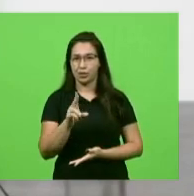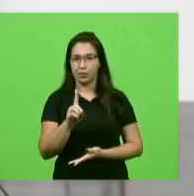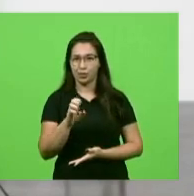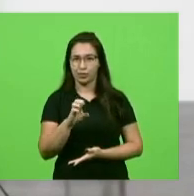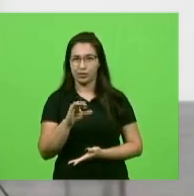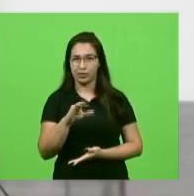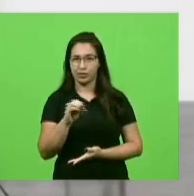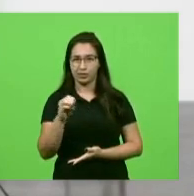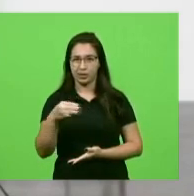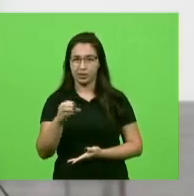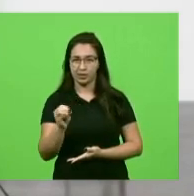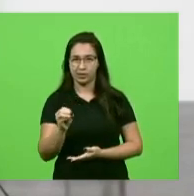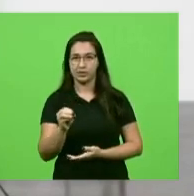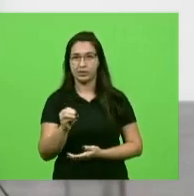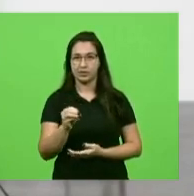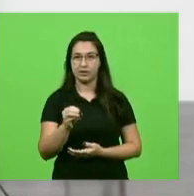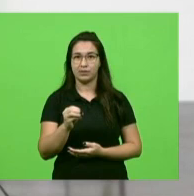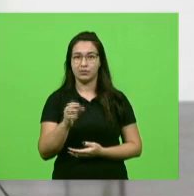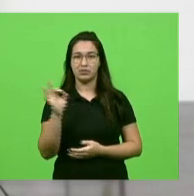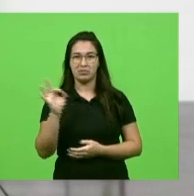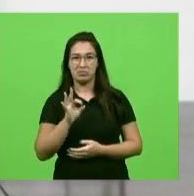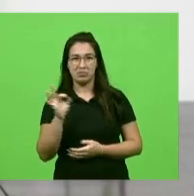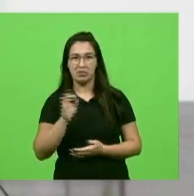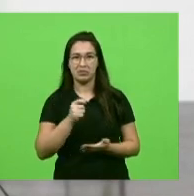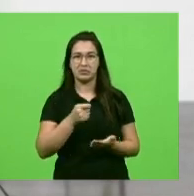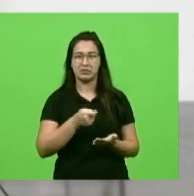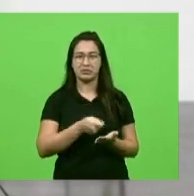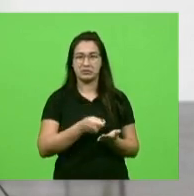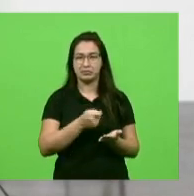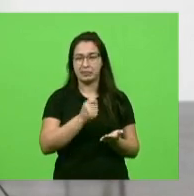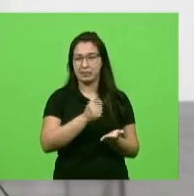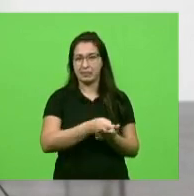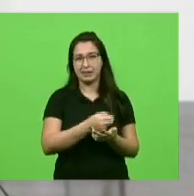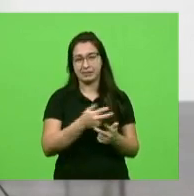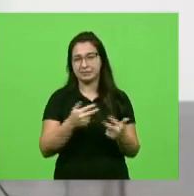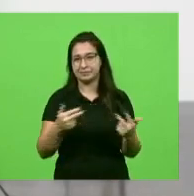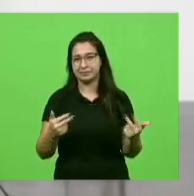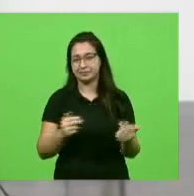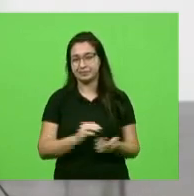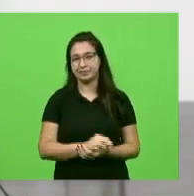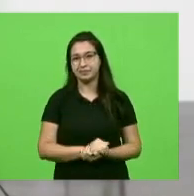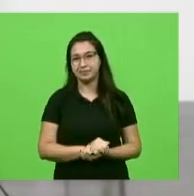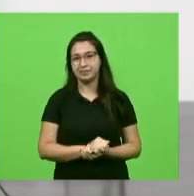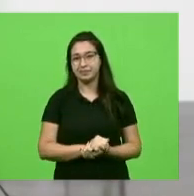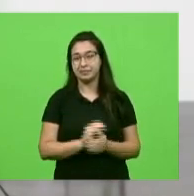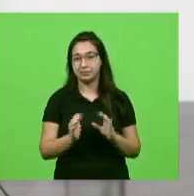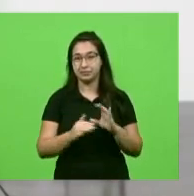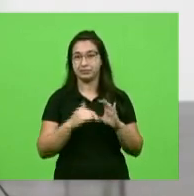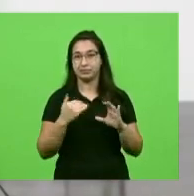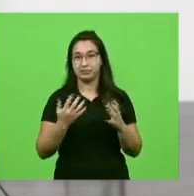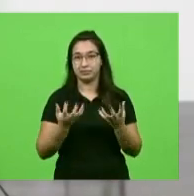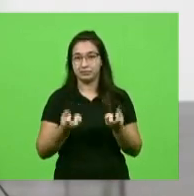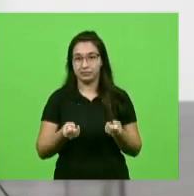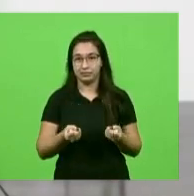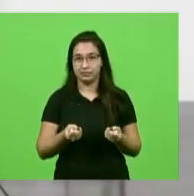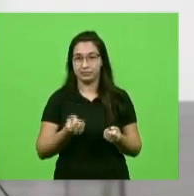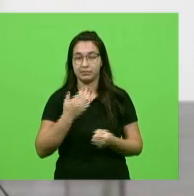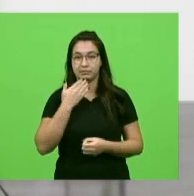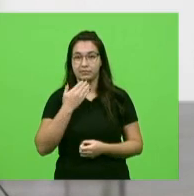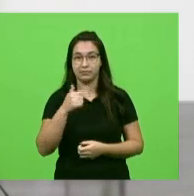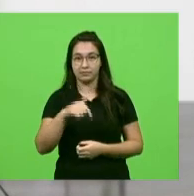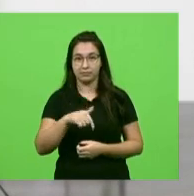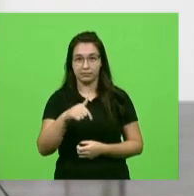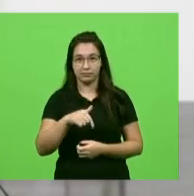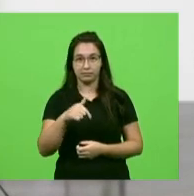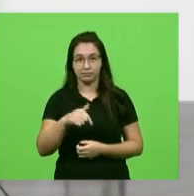arrecadação das rendas, impostos e taxas, bem como a conservação do patrimônio. Recebido o pedido pelo presidente da Assembleia